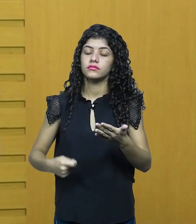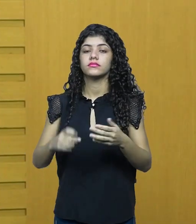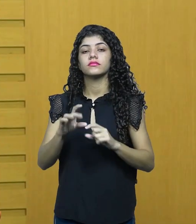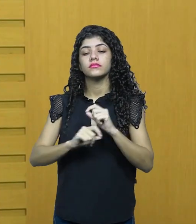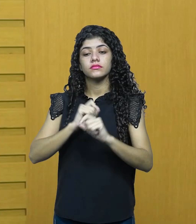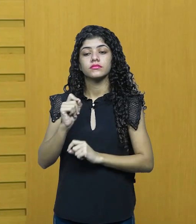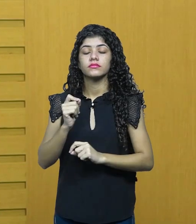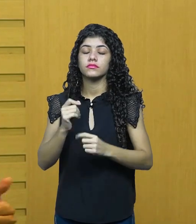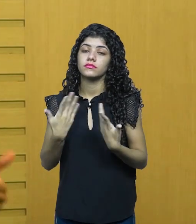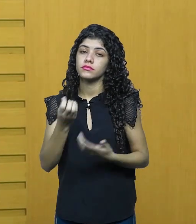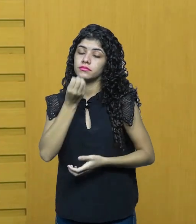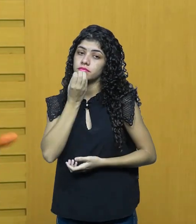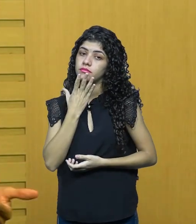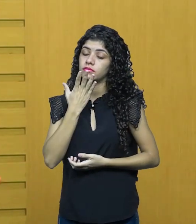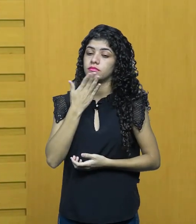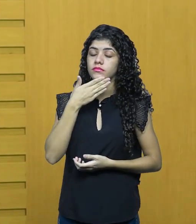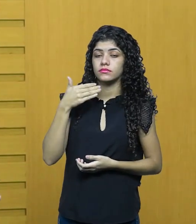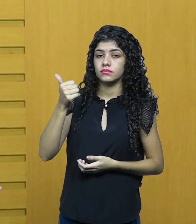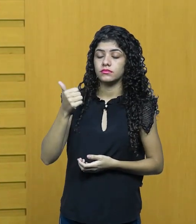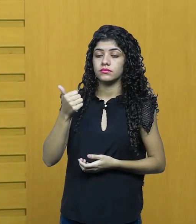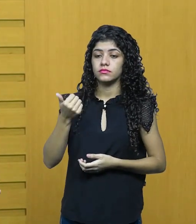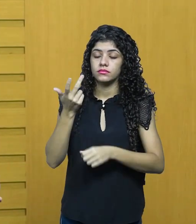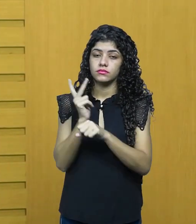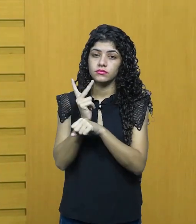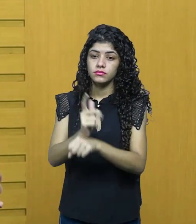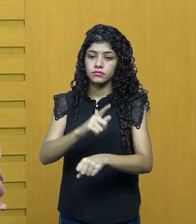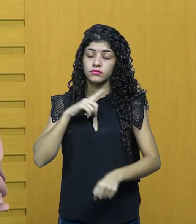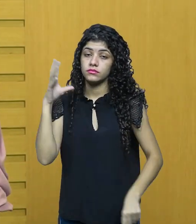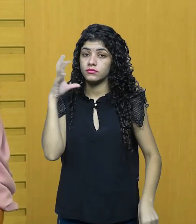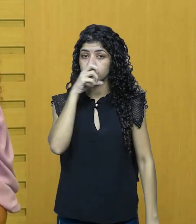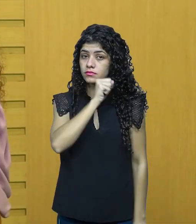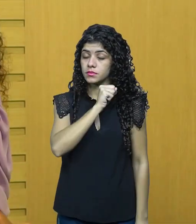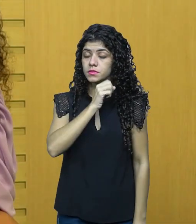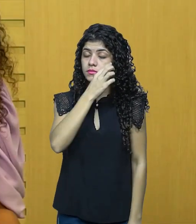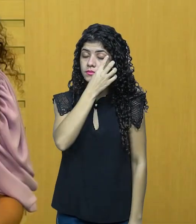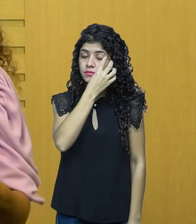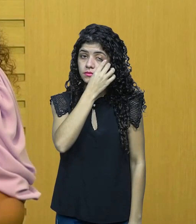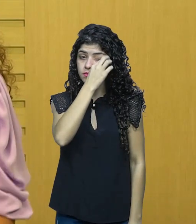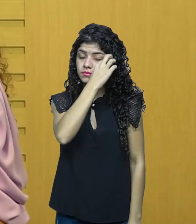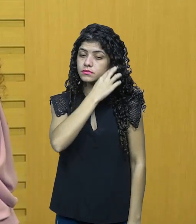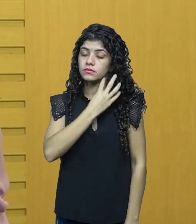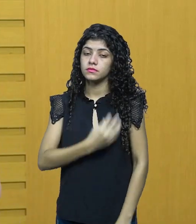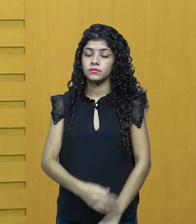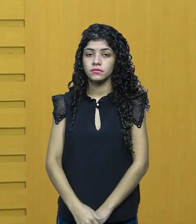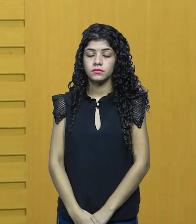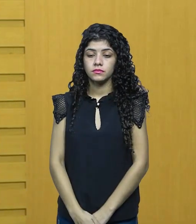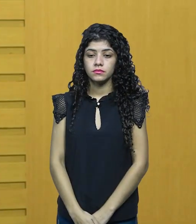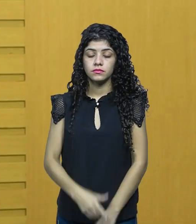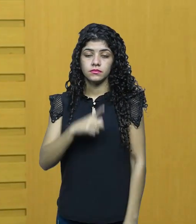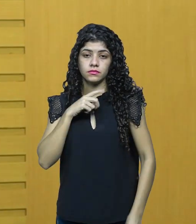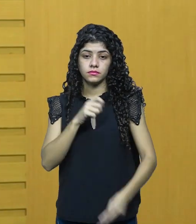ali. É mais do que é mais conveniente para a produção, do que vai ganhar mais tempo, do que vai otimizar o